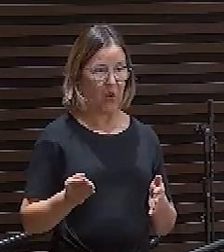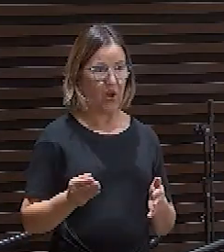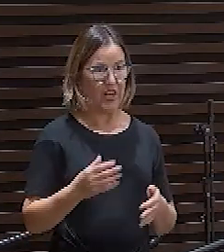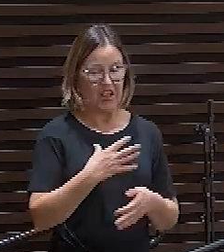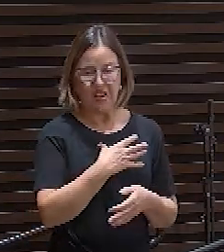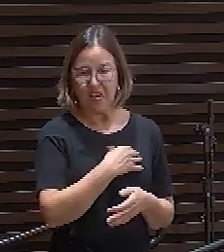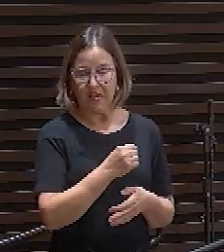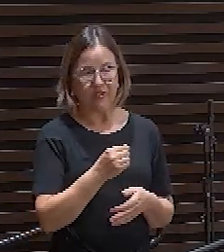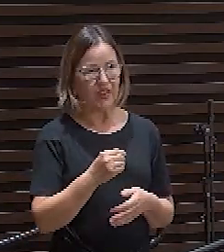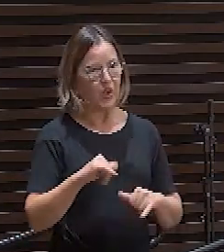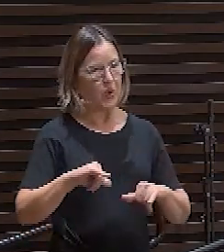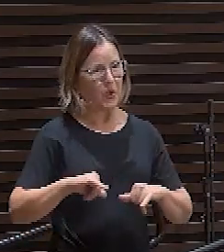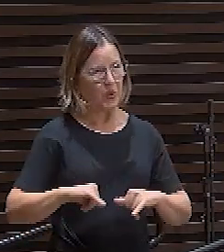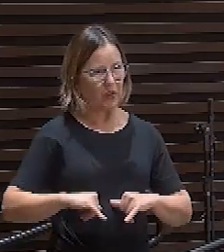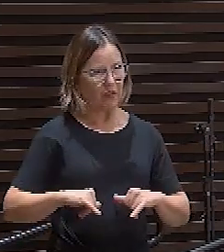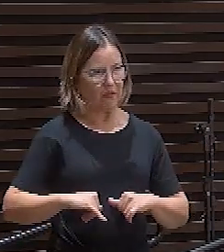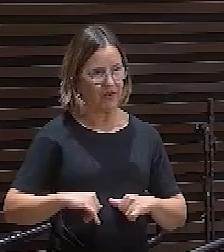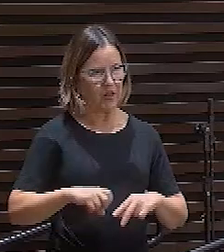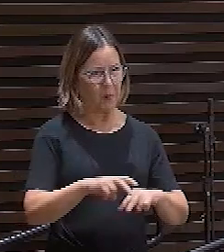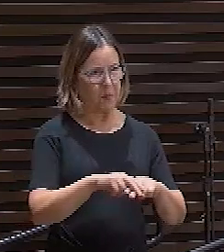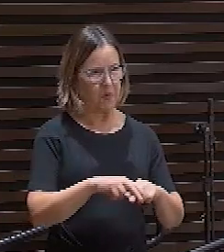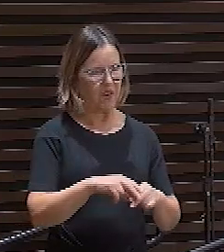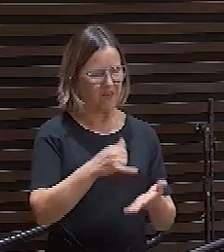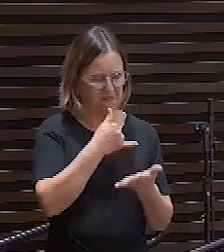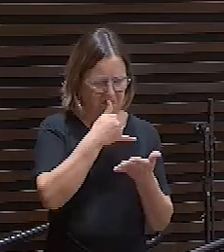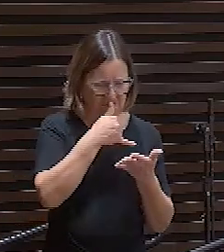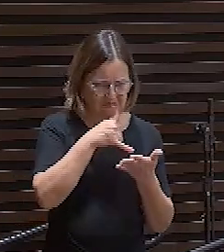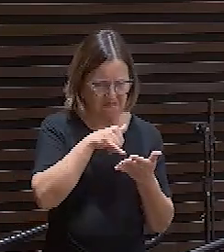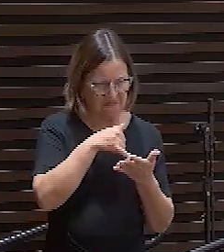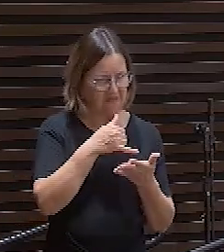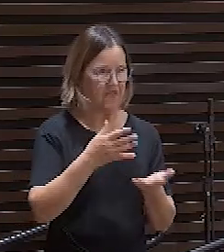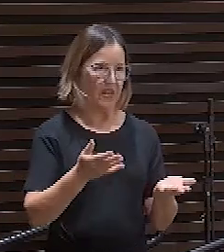de ninguém lhes ter passado.